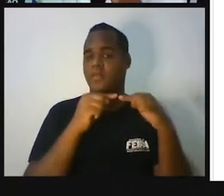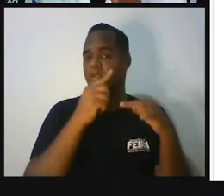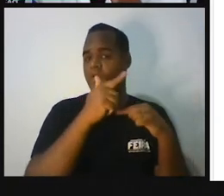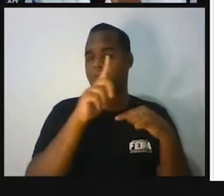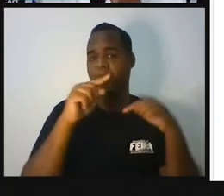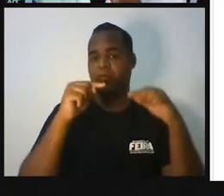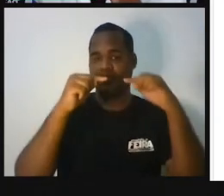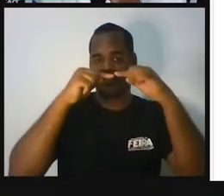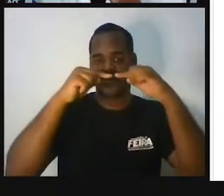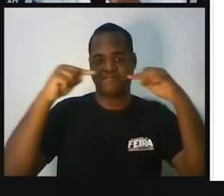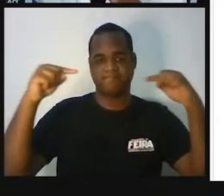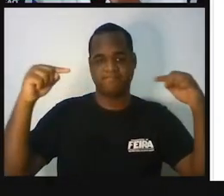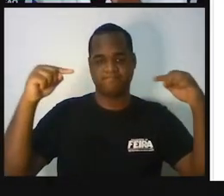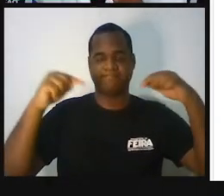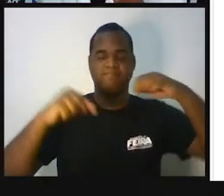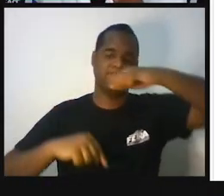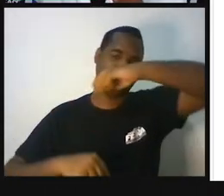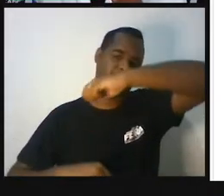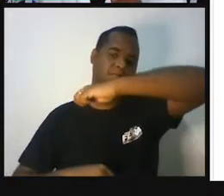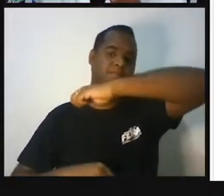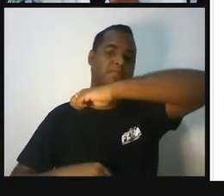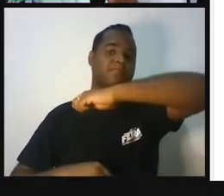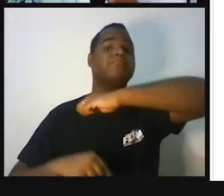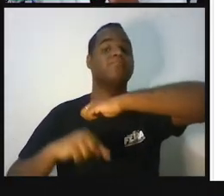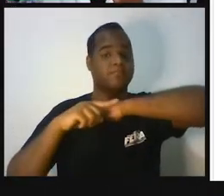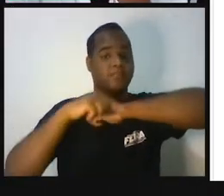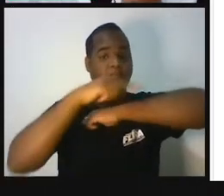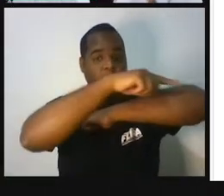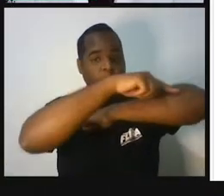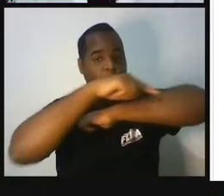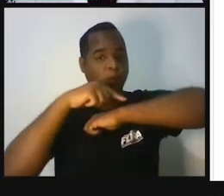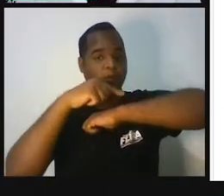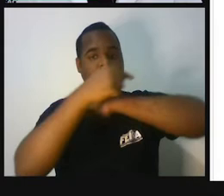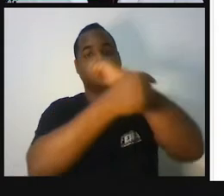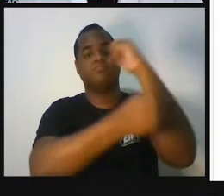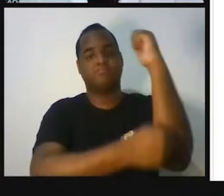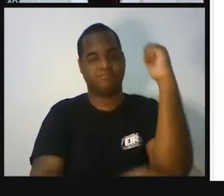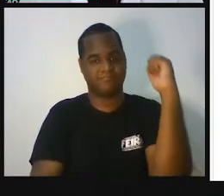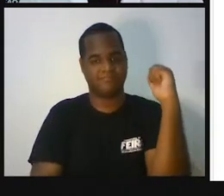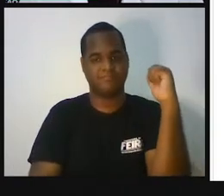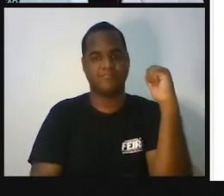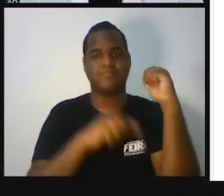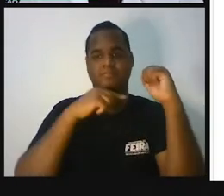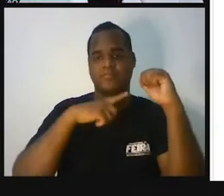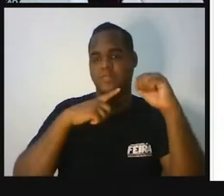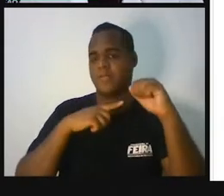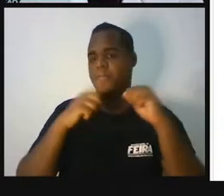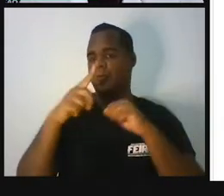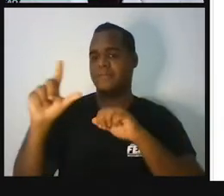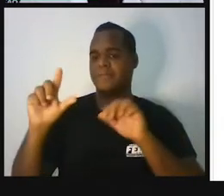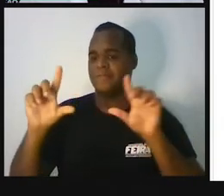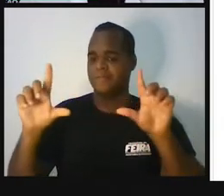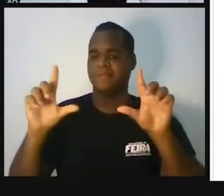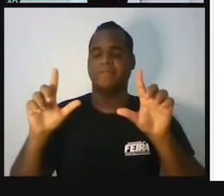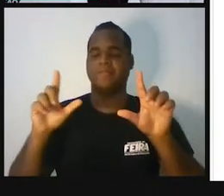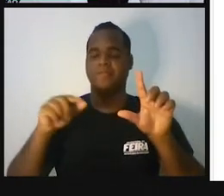de cima o corte horizontal esses dois postes formam também uma abertura